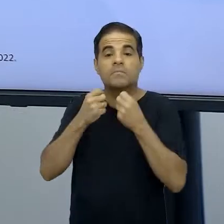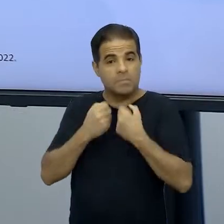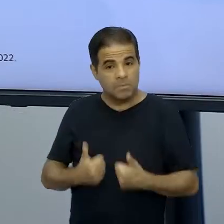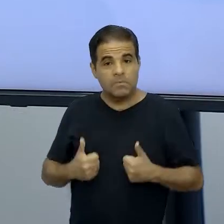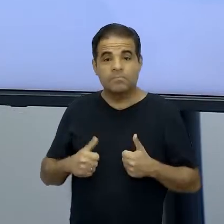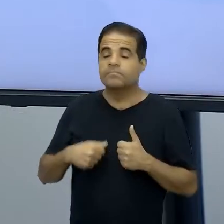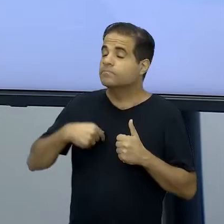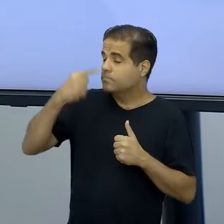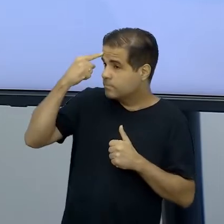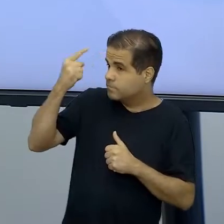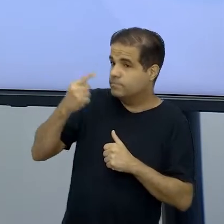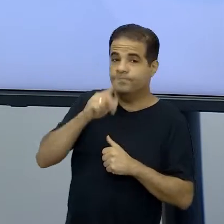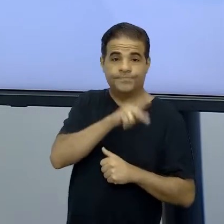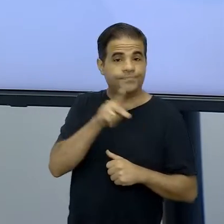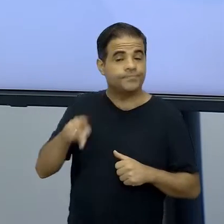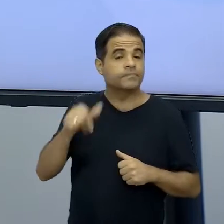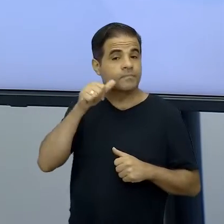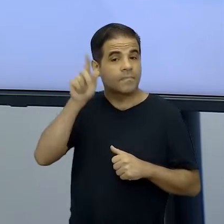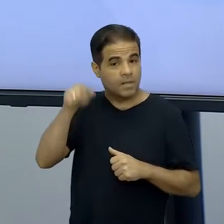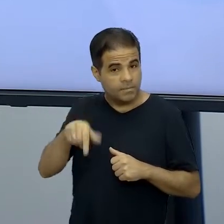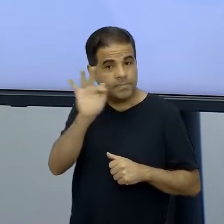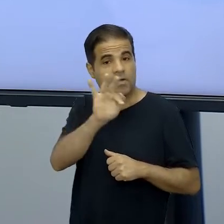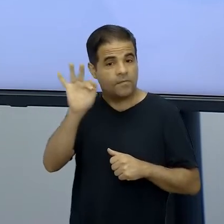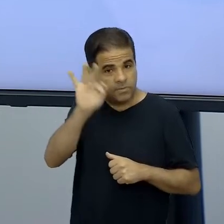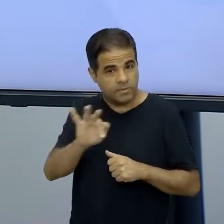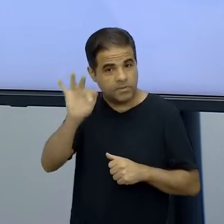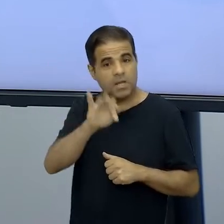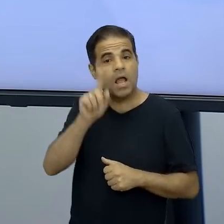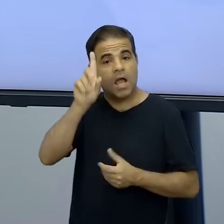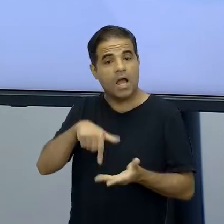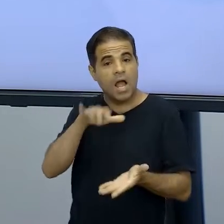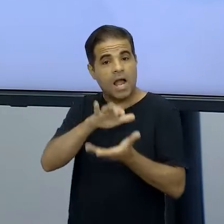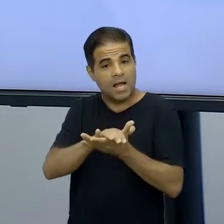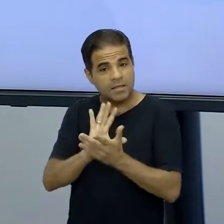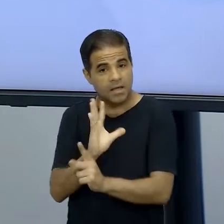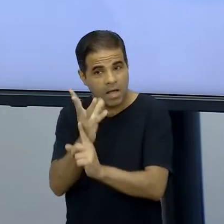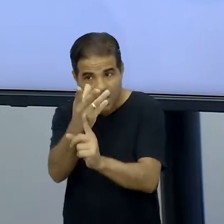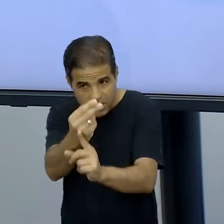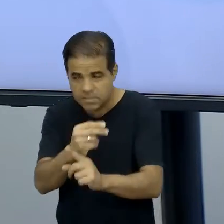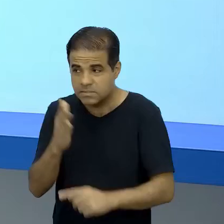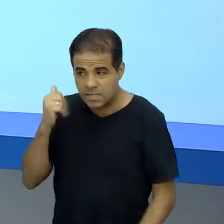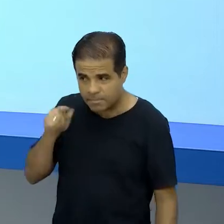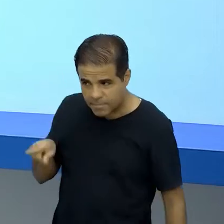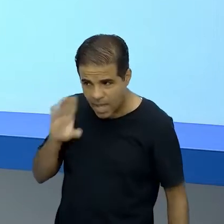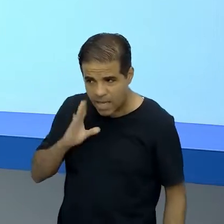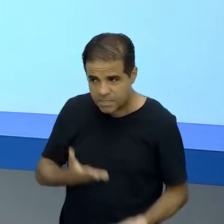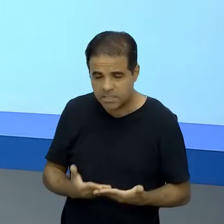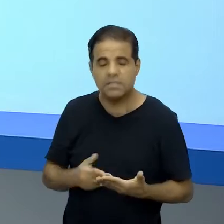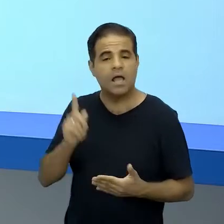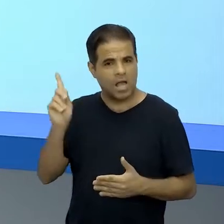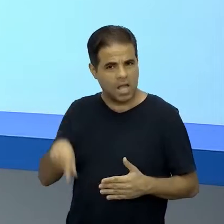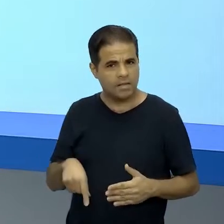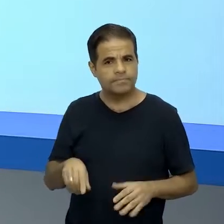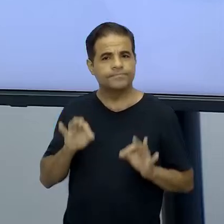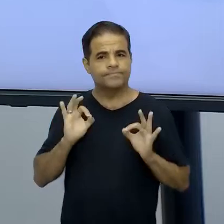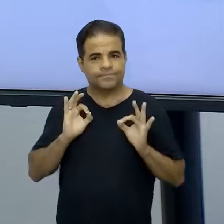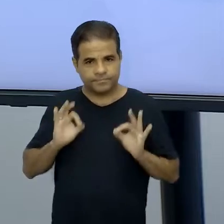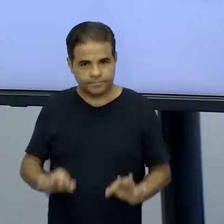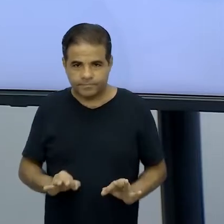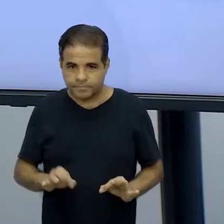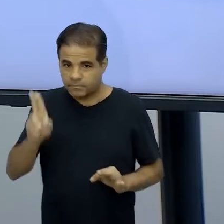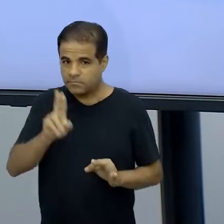Você me fez lembrar de uma professora da faculdade que ela era casada com a arte. Você acredita? Nossa. Ela realmente usava